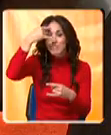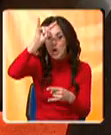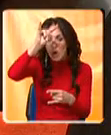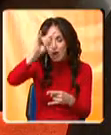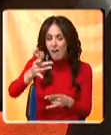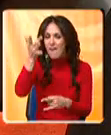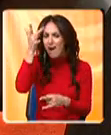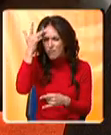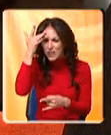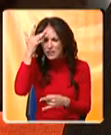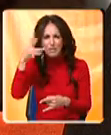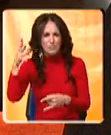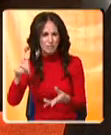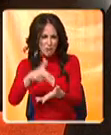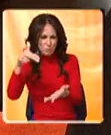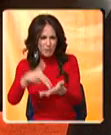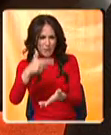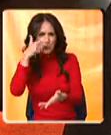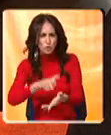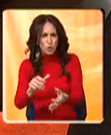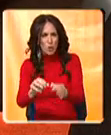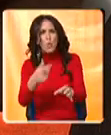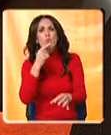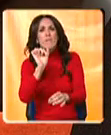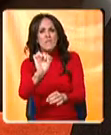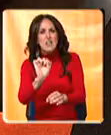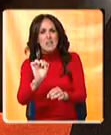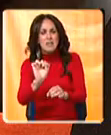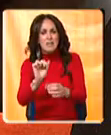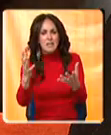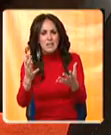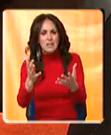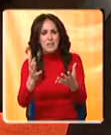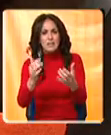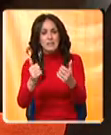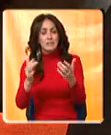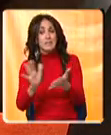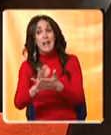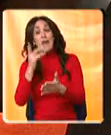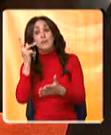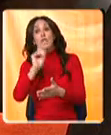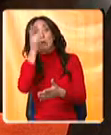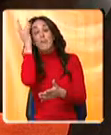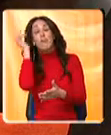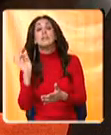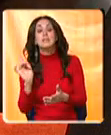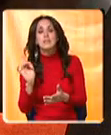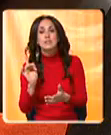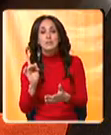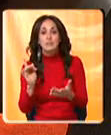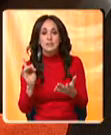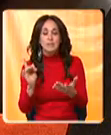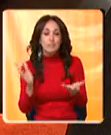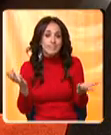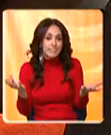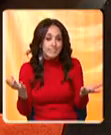Acha que é fácil também para alguém ficar à espera assim? Claro que não, mas nada é fácil. A vida não é fácil.